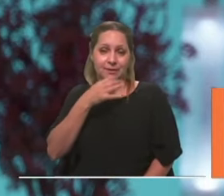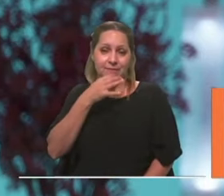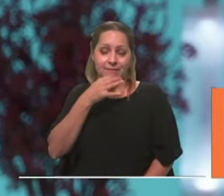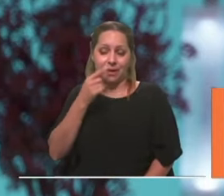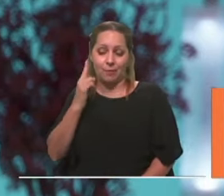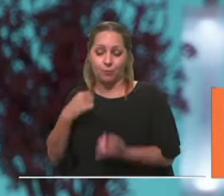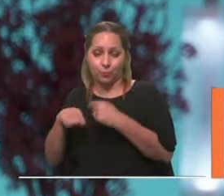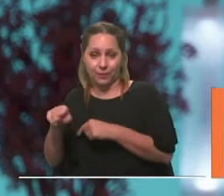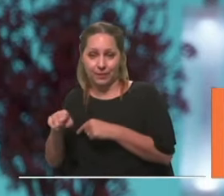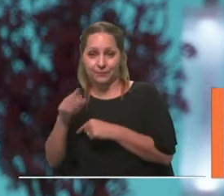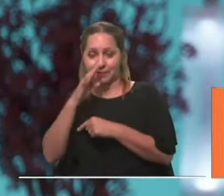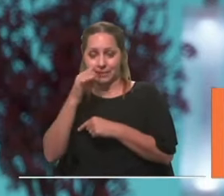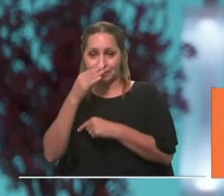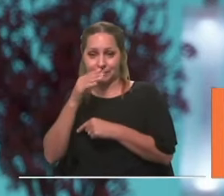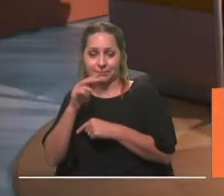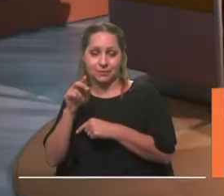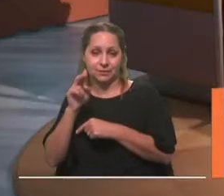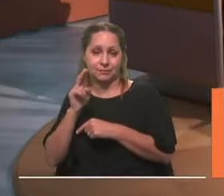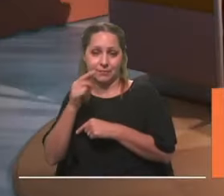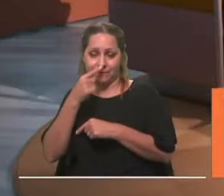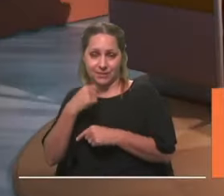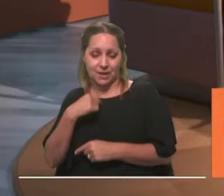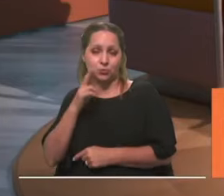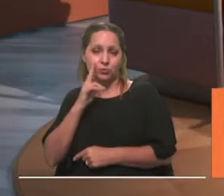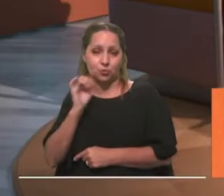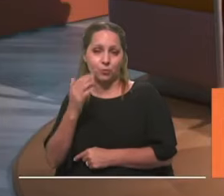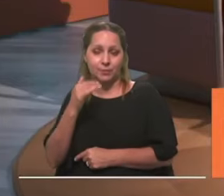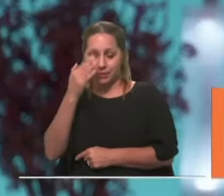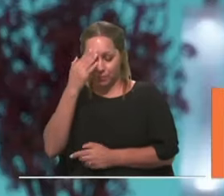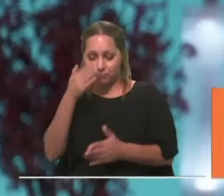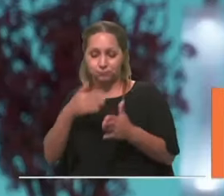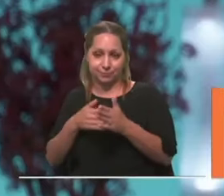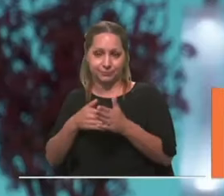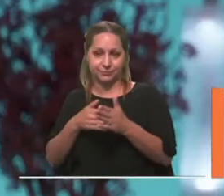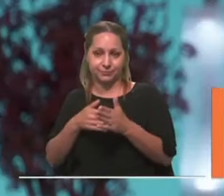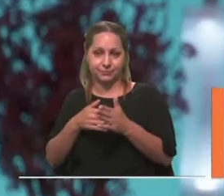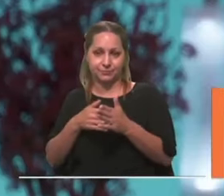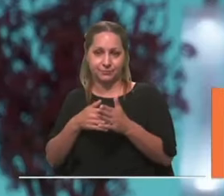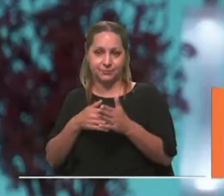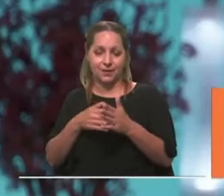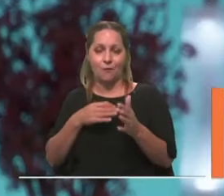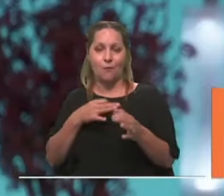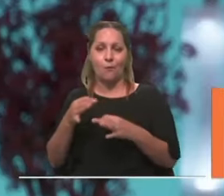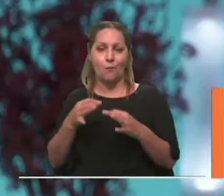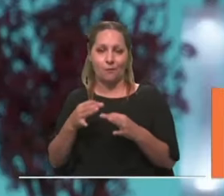uhum. E se estiver errado, a Sónia que me desculpe, e foi ali um clique, um bloqueio, é que nós nem uma mera conversa às vezes conseguíamos ter.